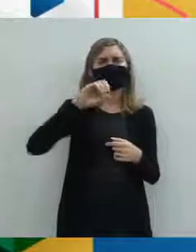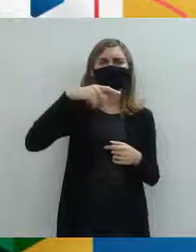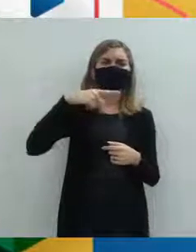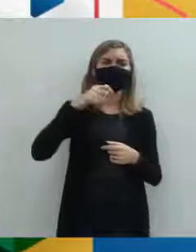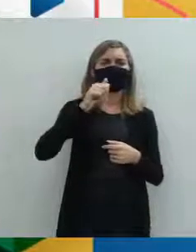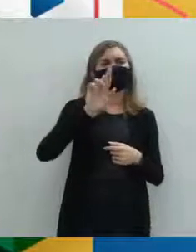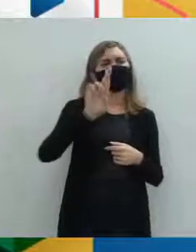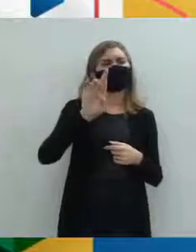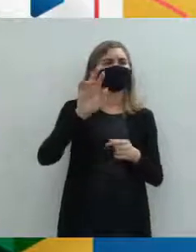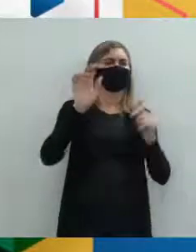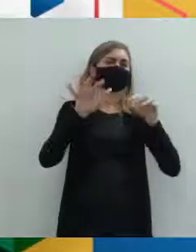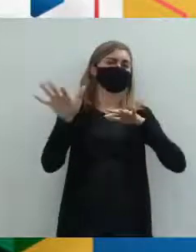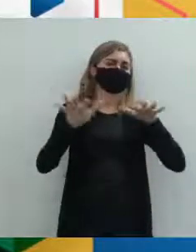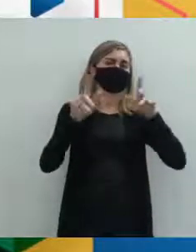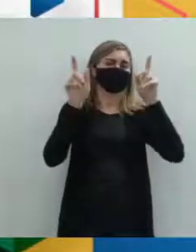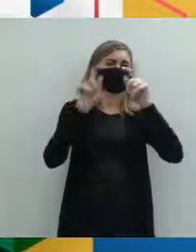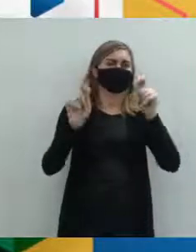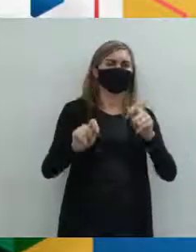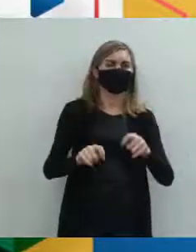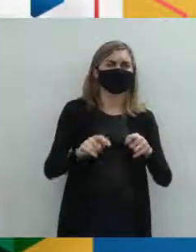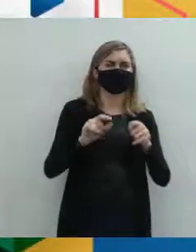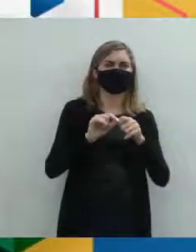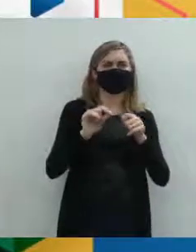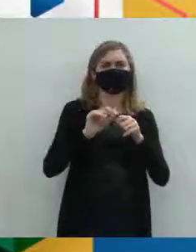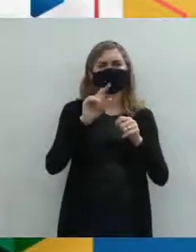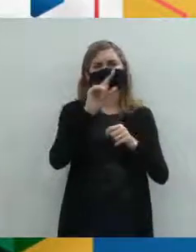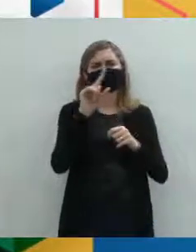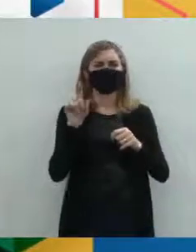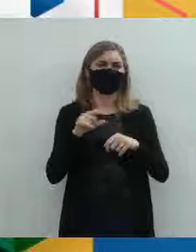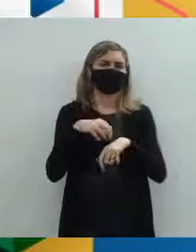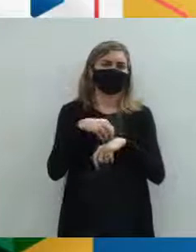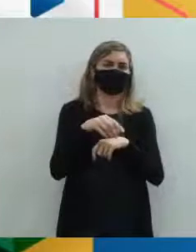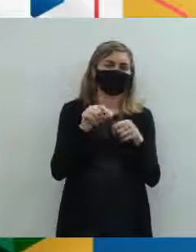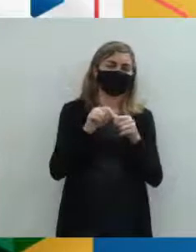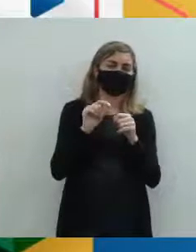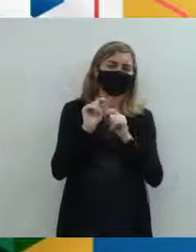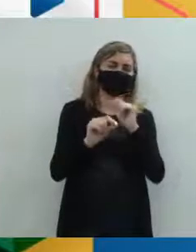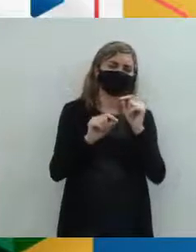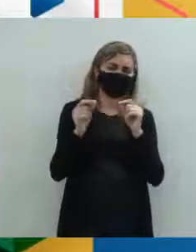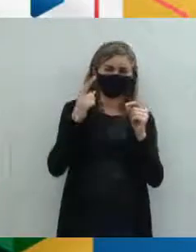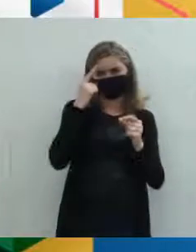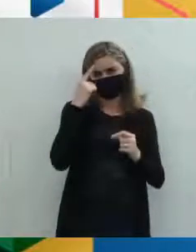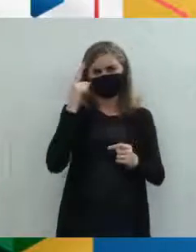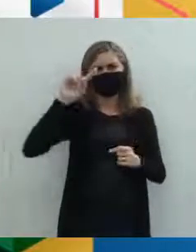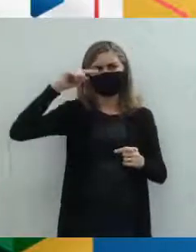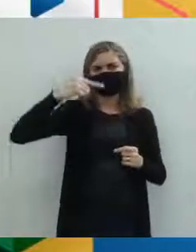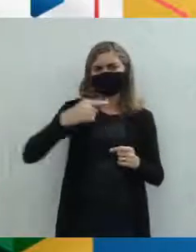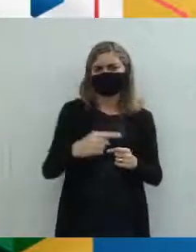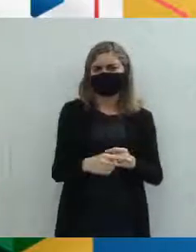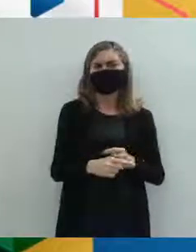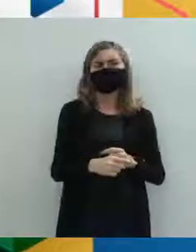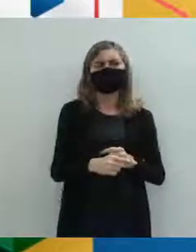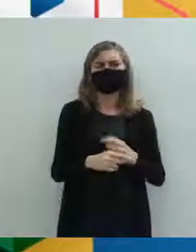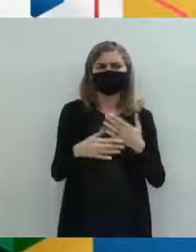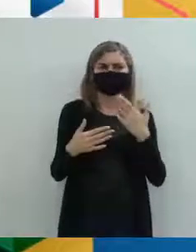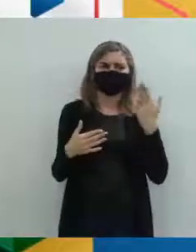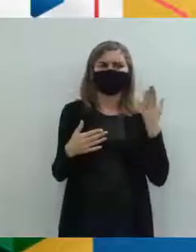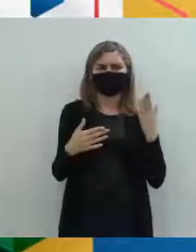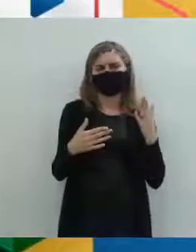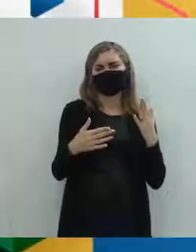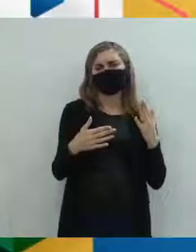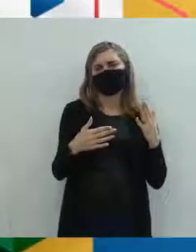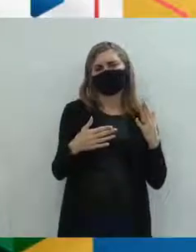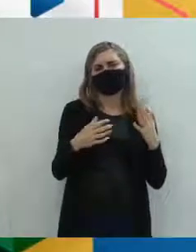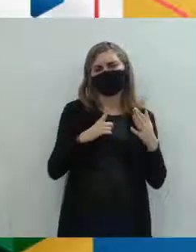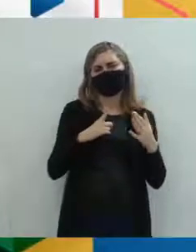artístico que acontece, ela, assim, faz com que a gente tenha a ideia de profundidade. Então, o termo Op Art